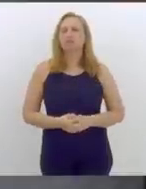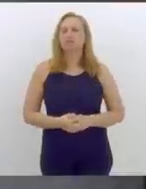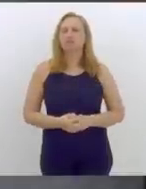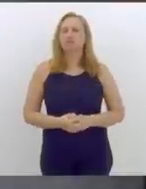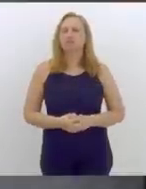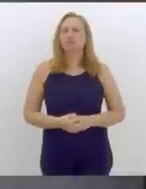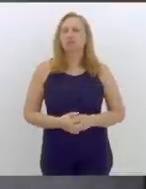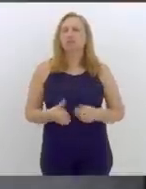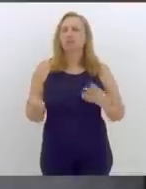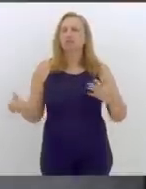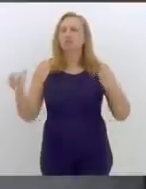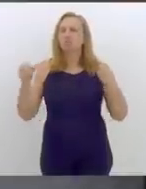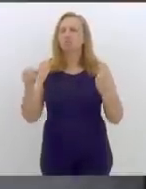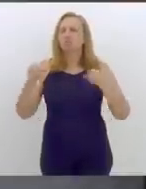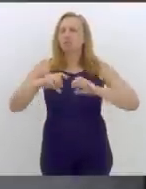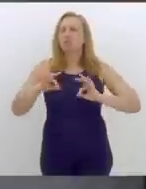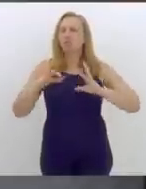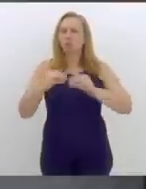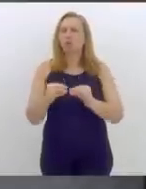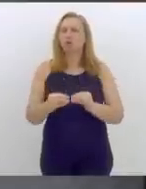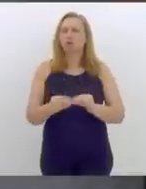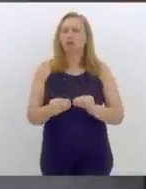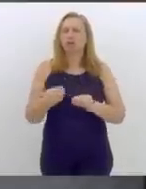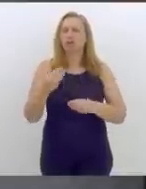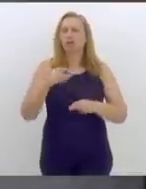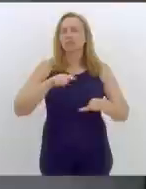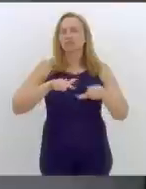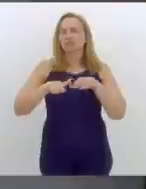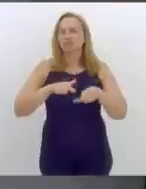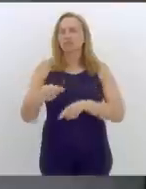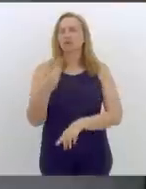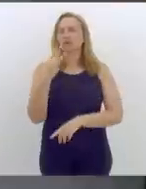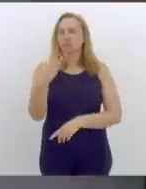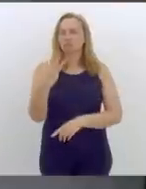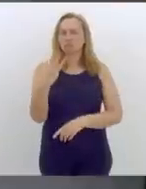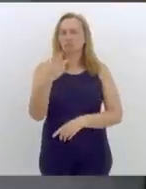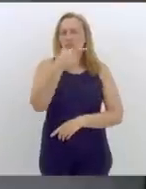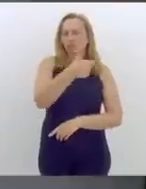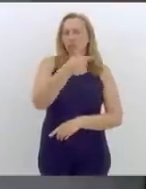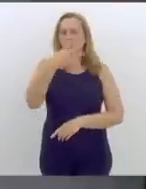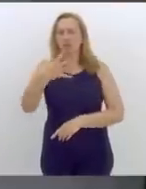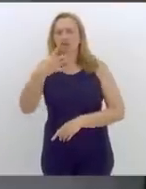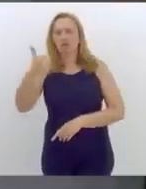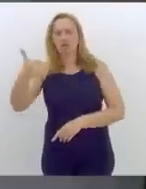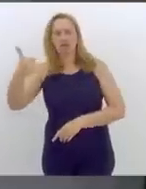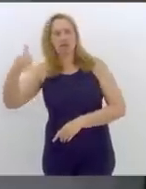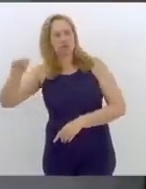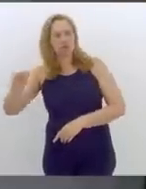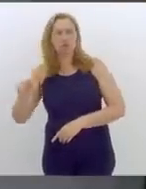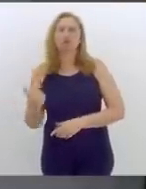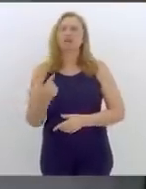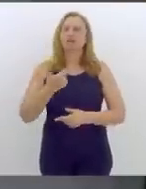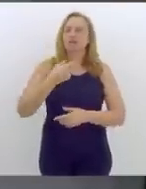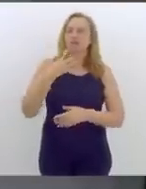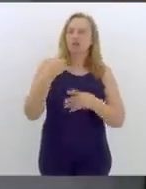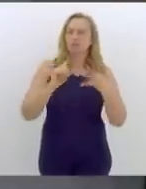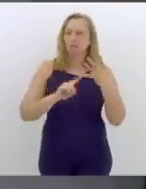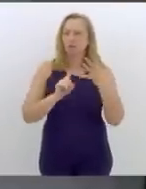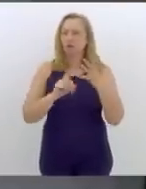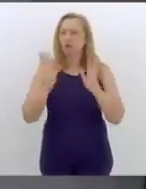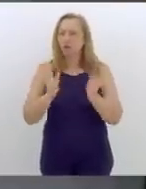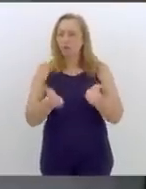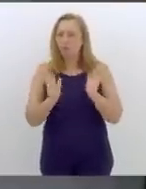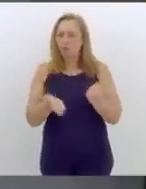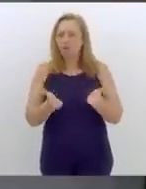no pior Na pior das hipóteses trabalha com três aulas para fazer a 24 por 48 essa quarta aula hoje